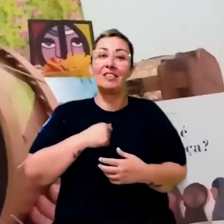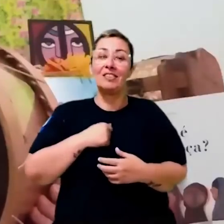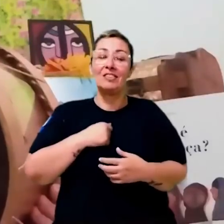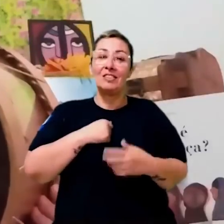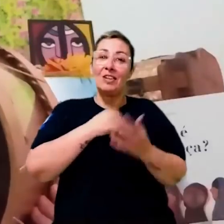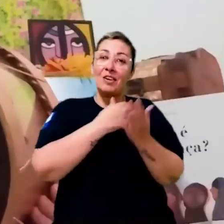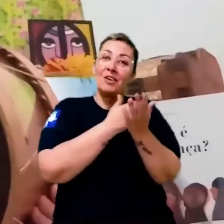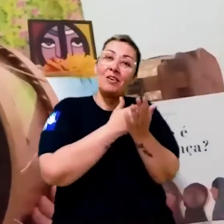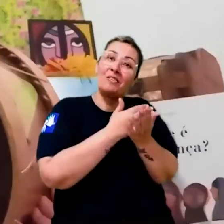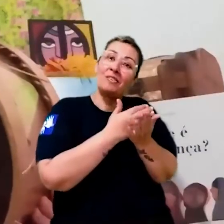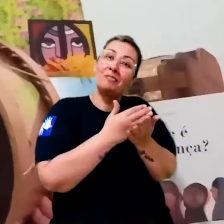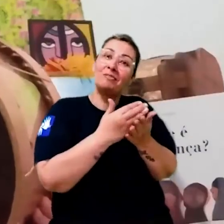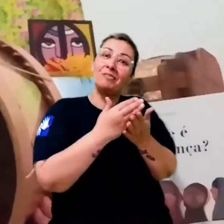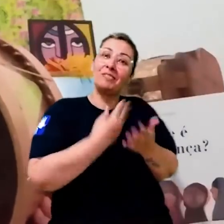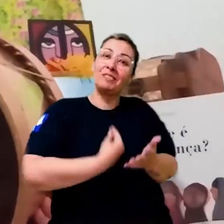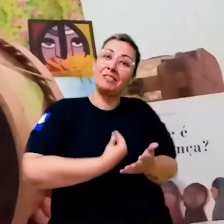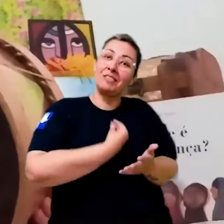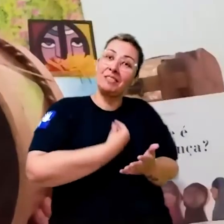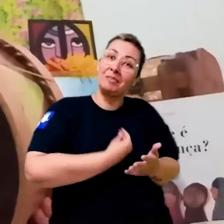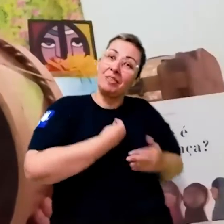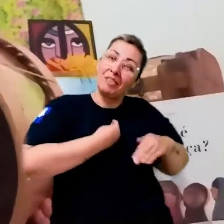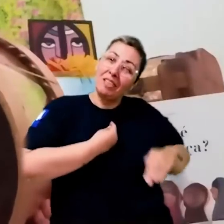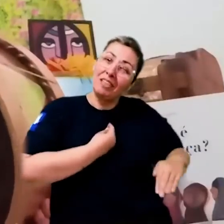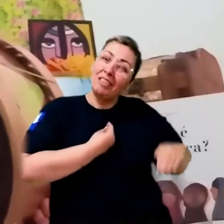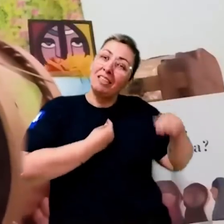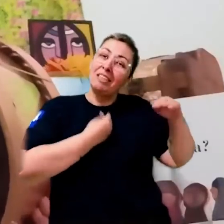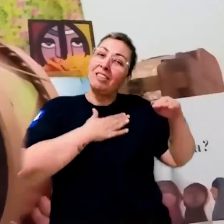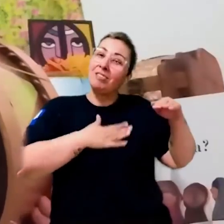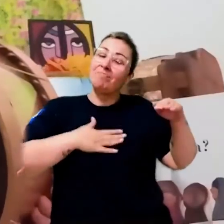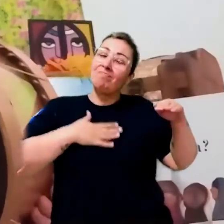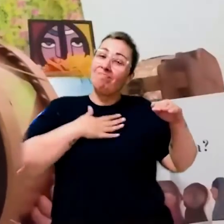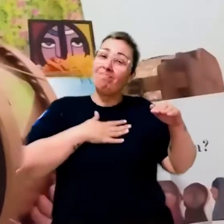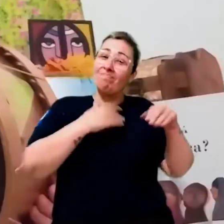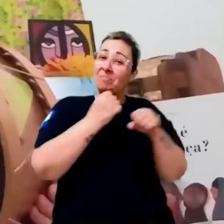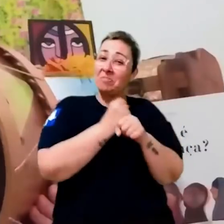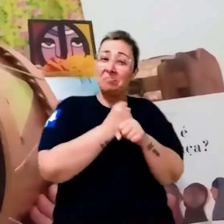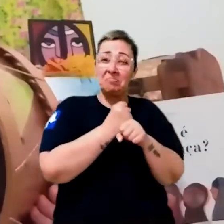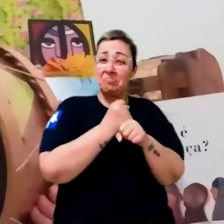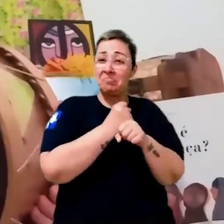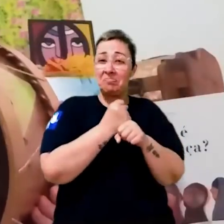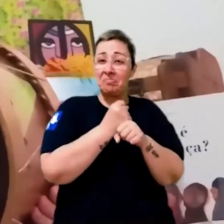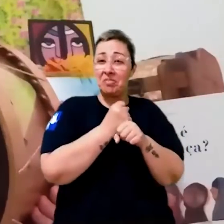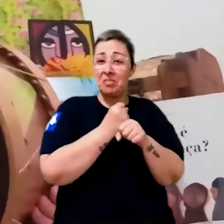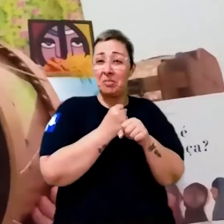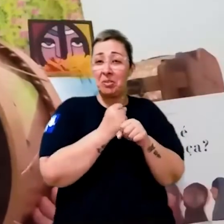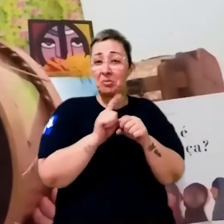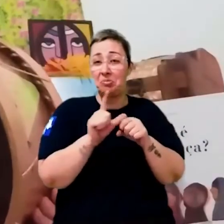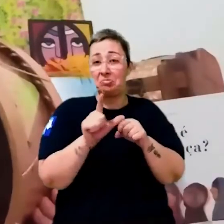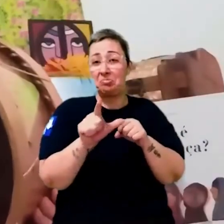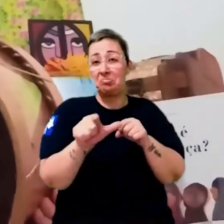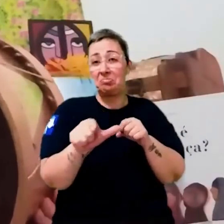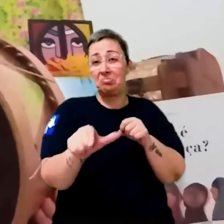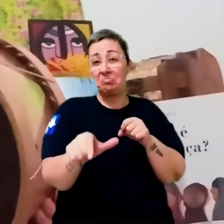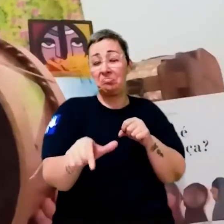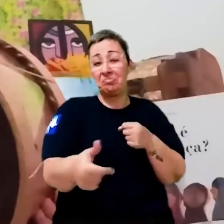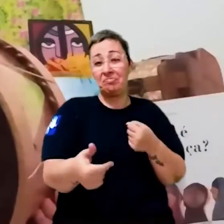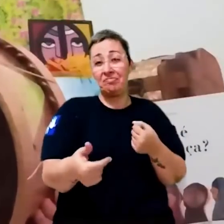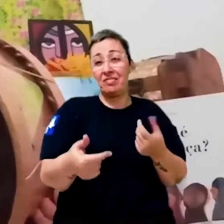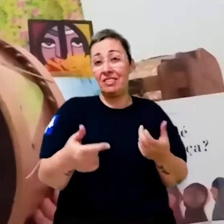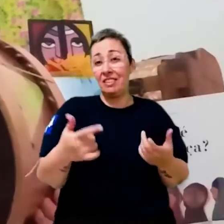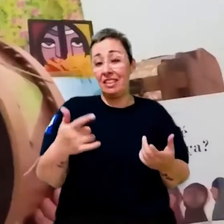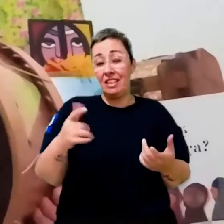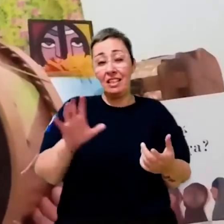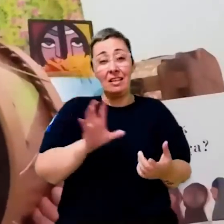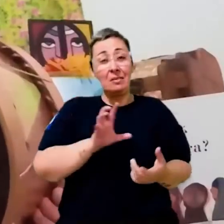aurora da minha vida, da minha infância querida que os anos não trazem mais. Que amores,